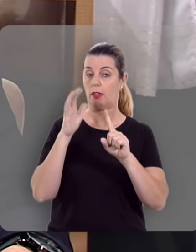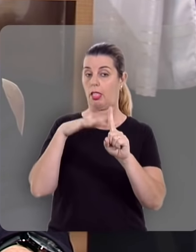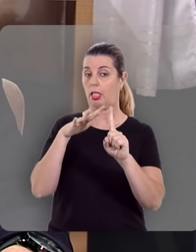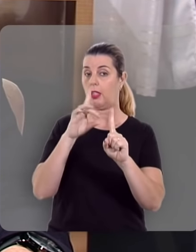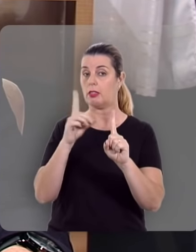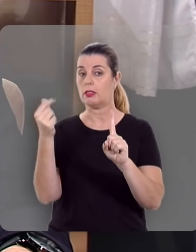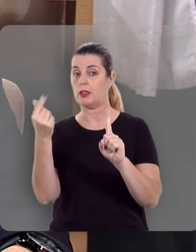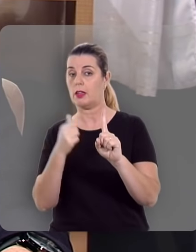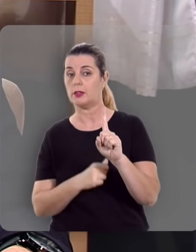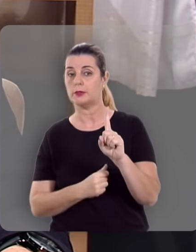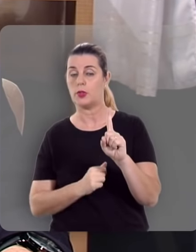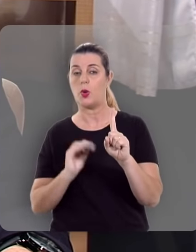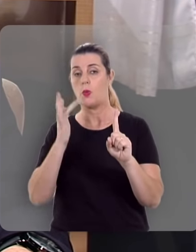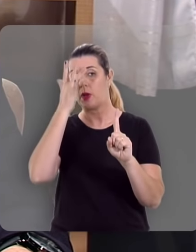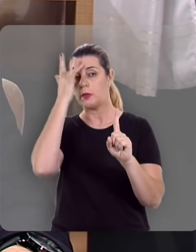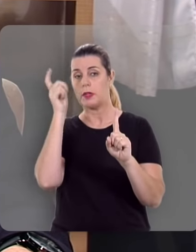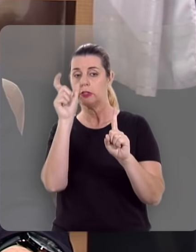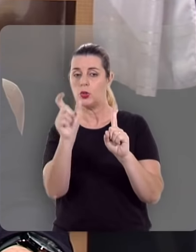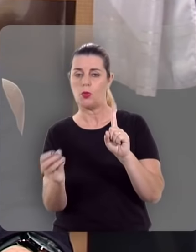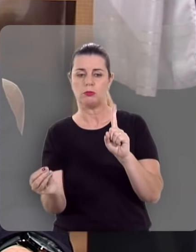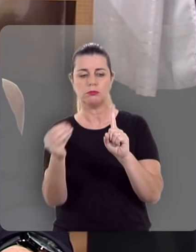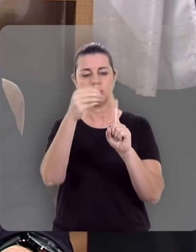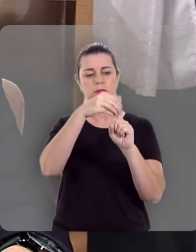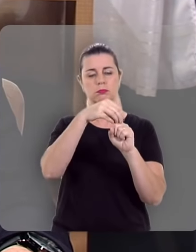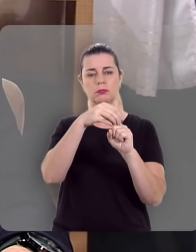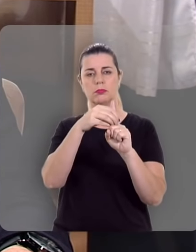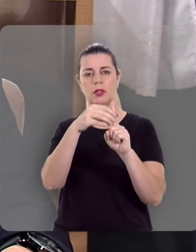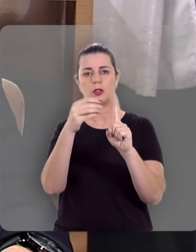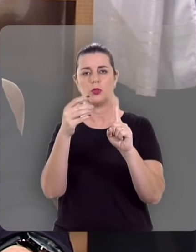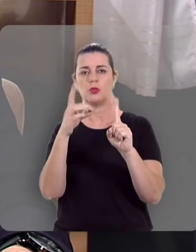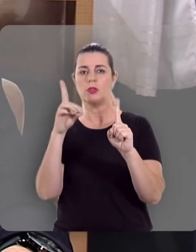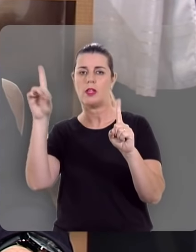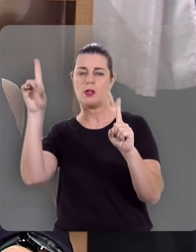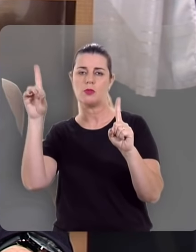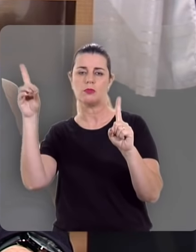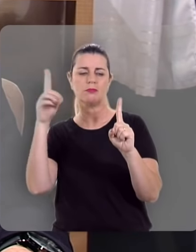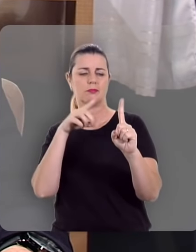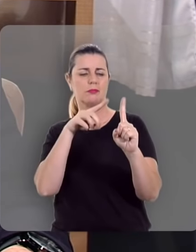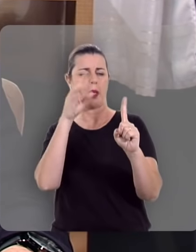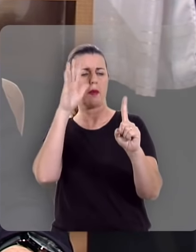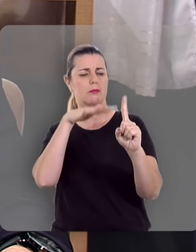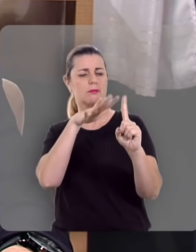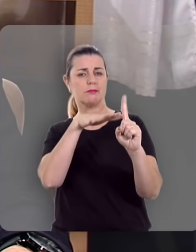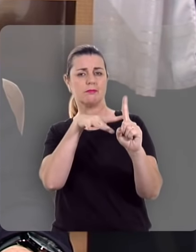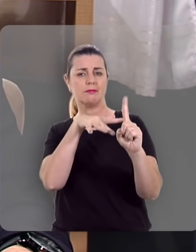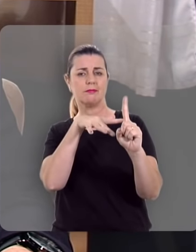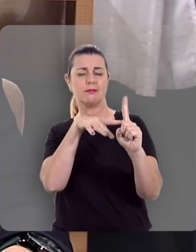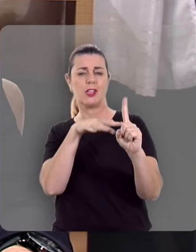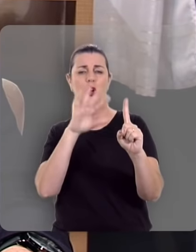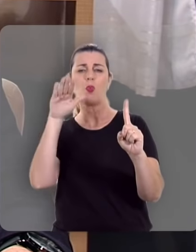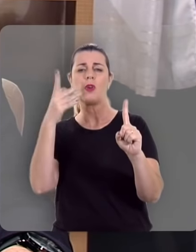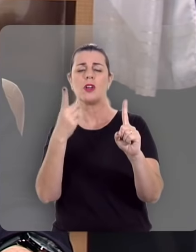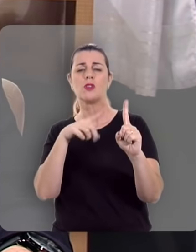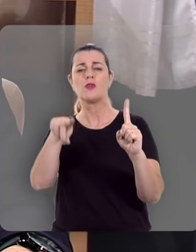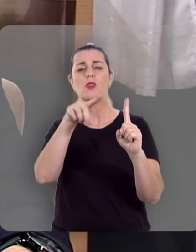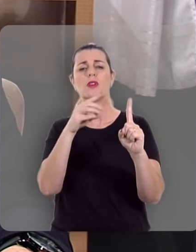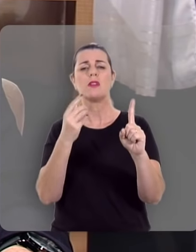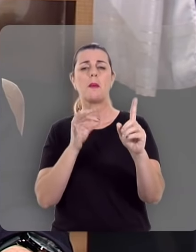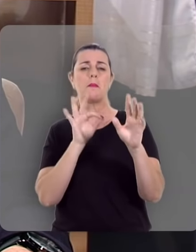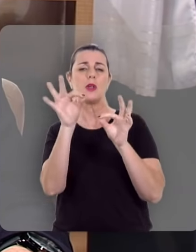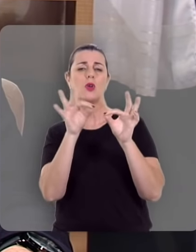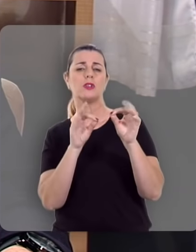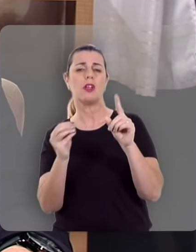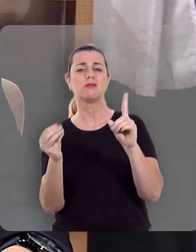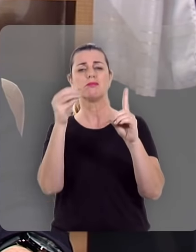seu Deus. Quando você coloca uma pessoa no lugar de Deus, aquela pessoa vai ser o seu Deus. E quando você coloca